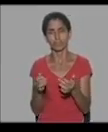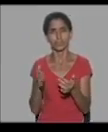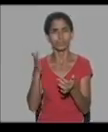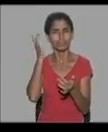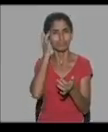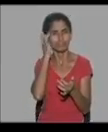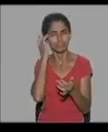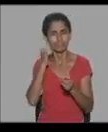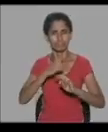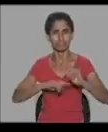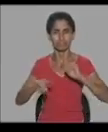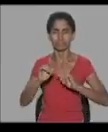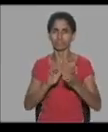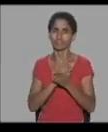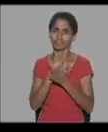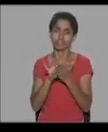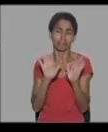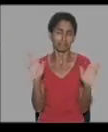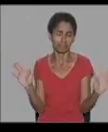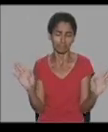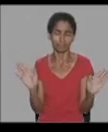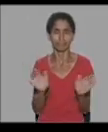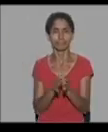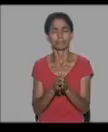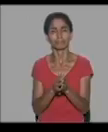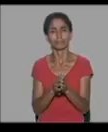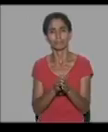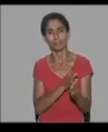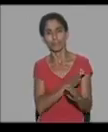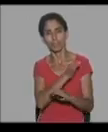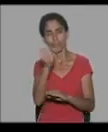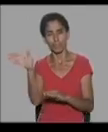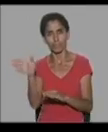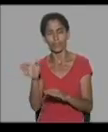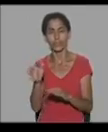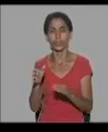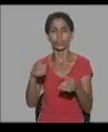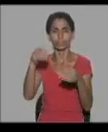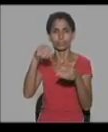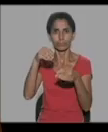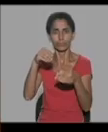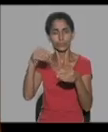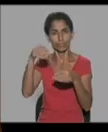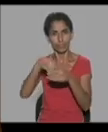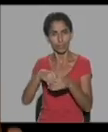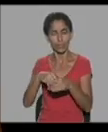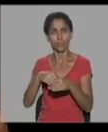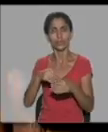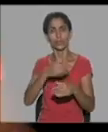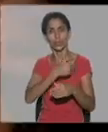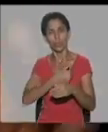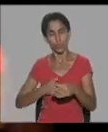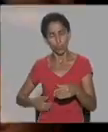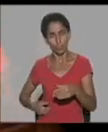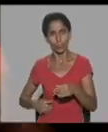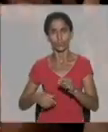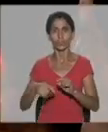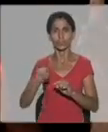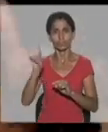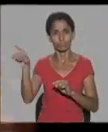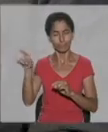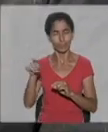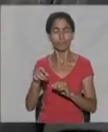sem experiência de gestão. De gestão, né? Com certeza. Ocupando um espaço institucional com um projeto dentro de um governo. E